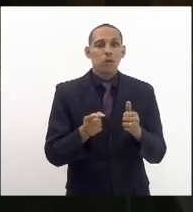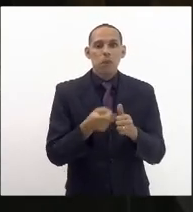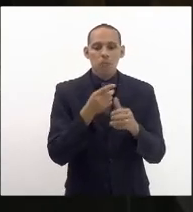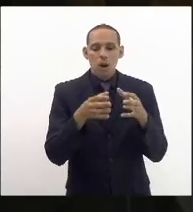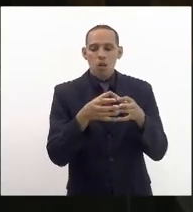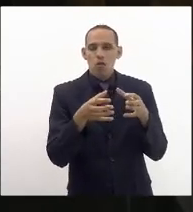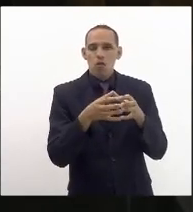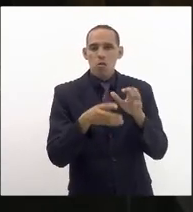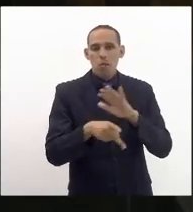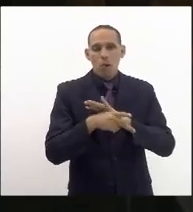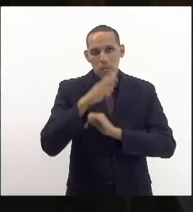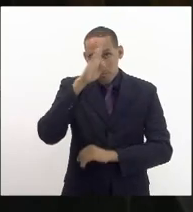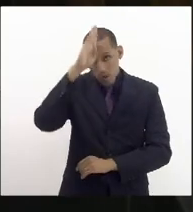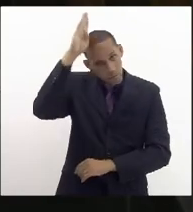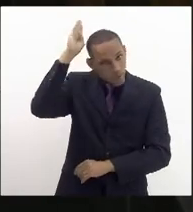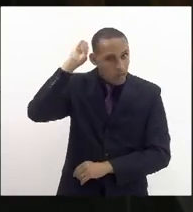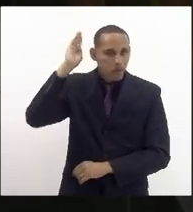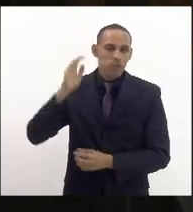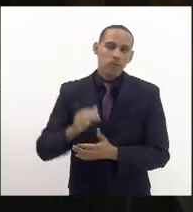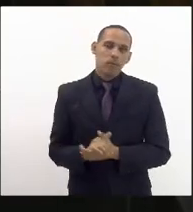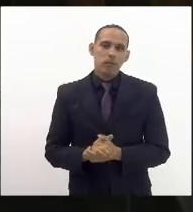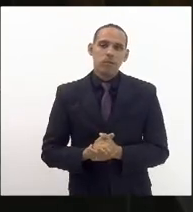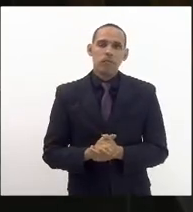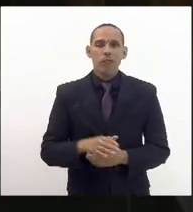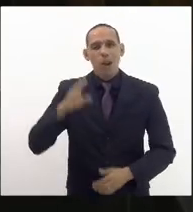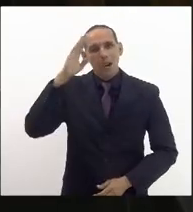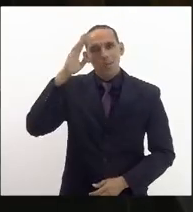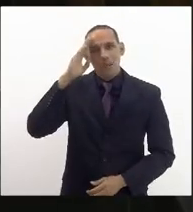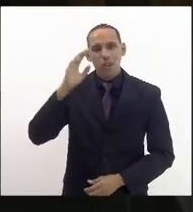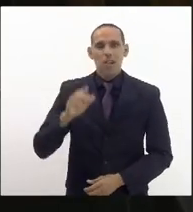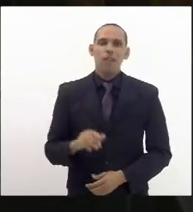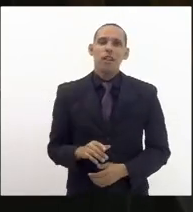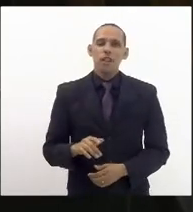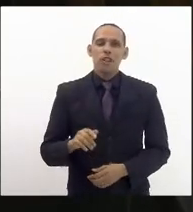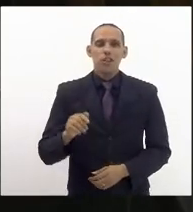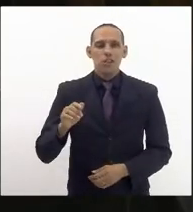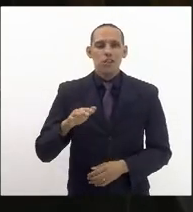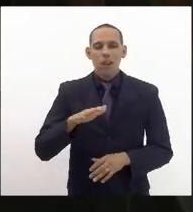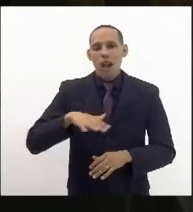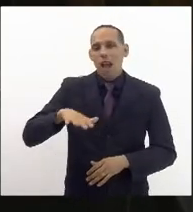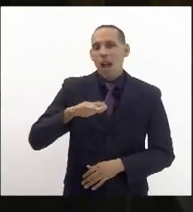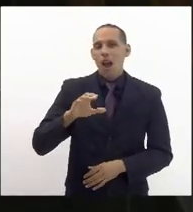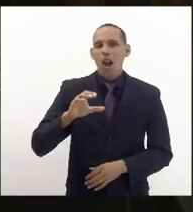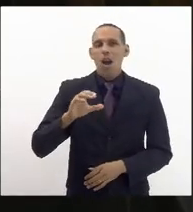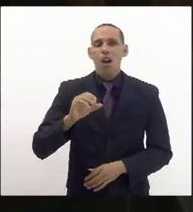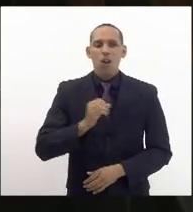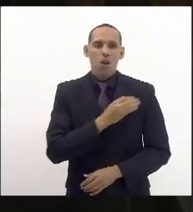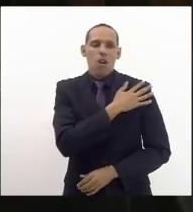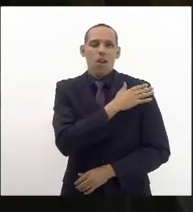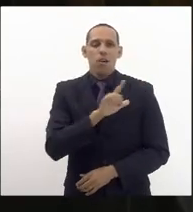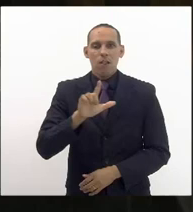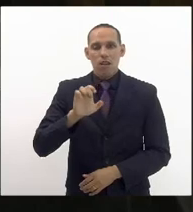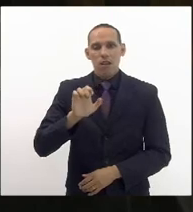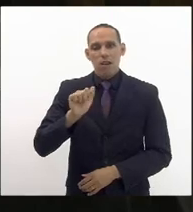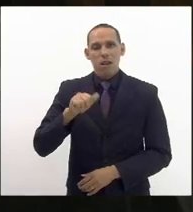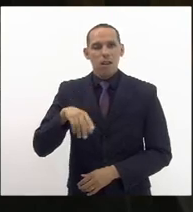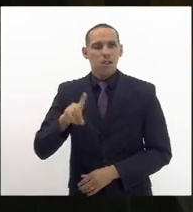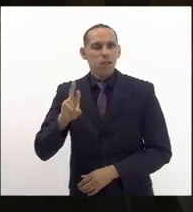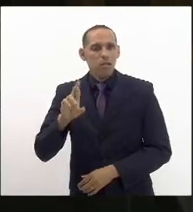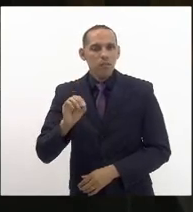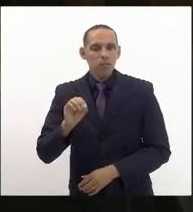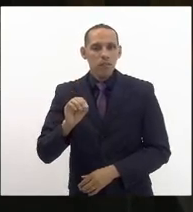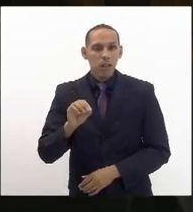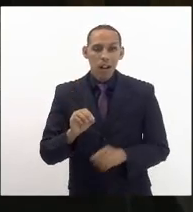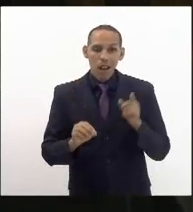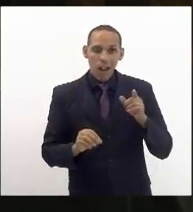do Corpo de Bombeiros, mais precisamente comandada pelo comandante-geral do Corpo de Bombeiros, Coronel Leandro. E lá, justamente no